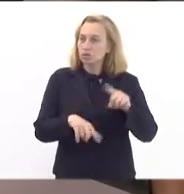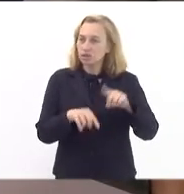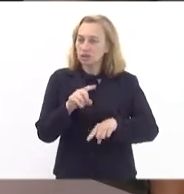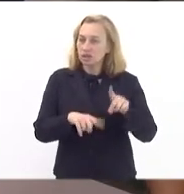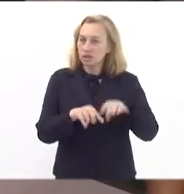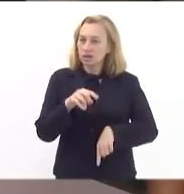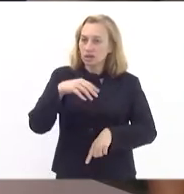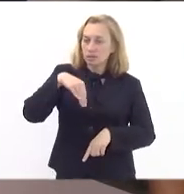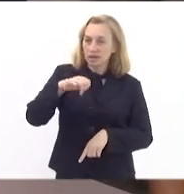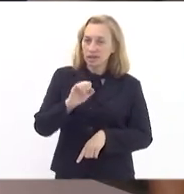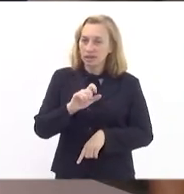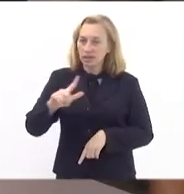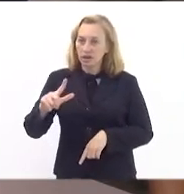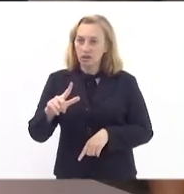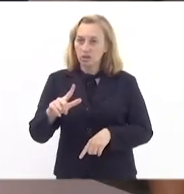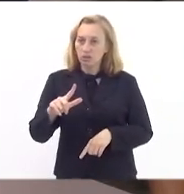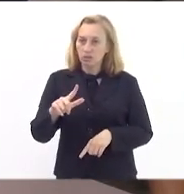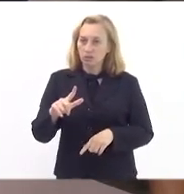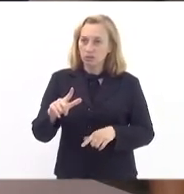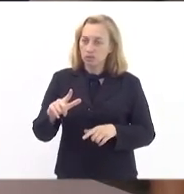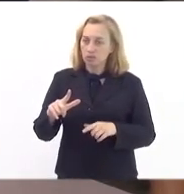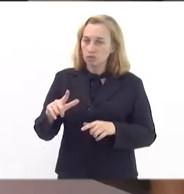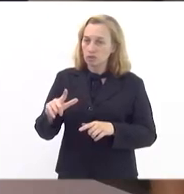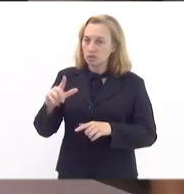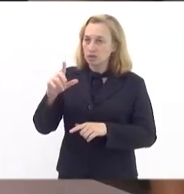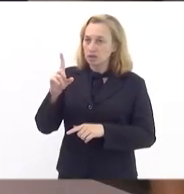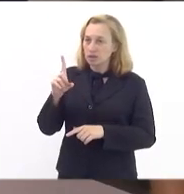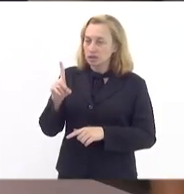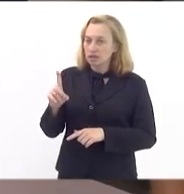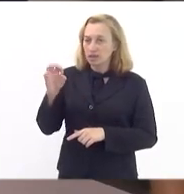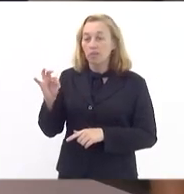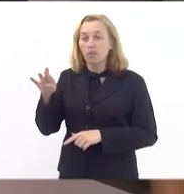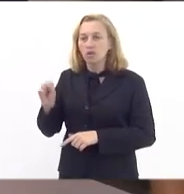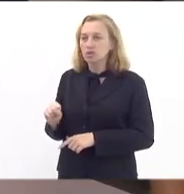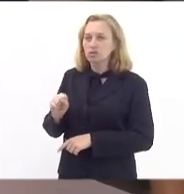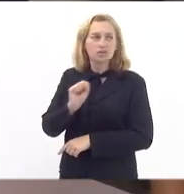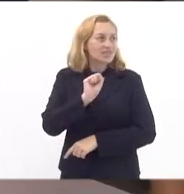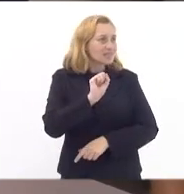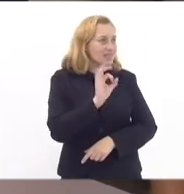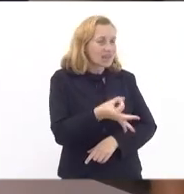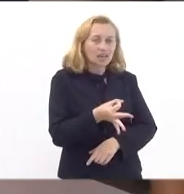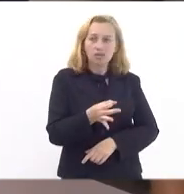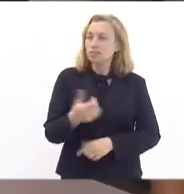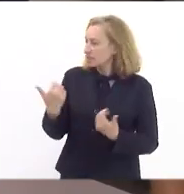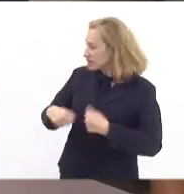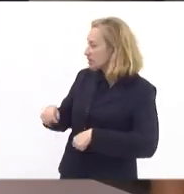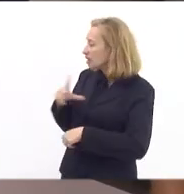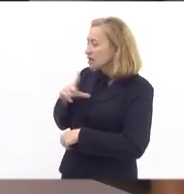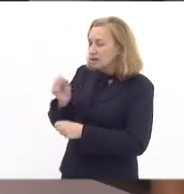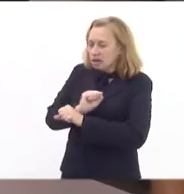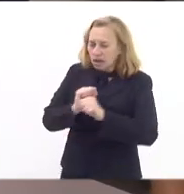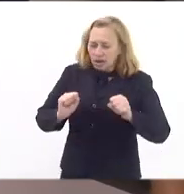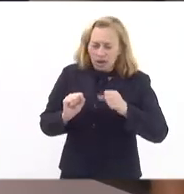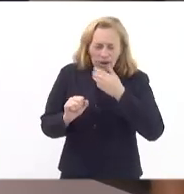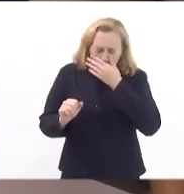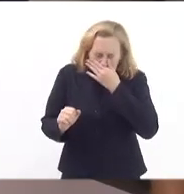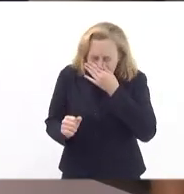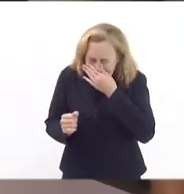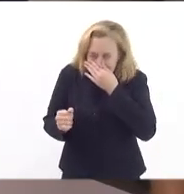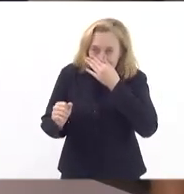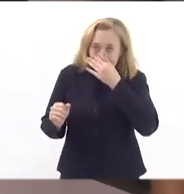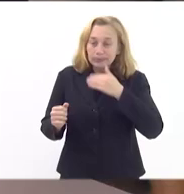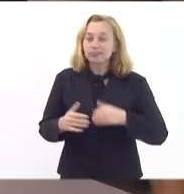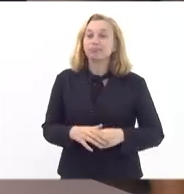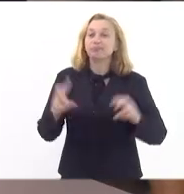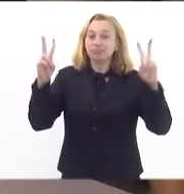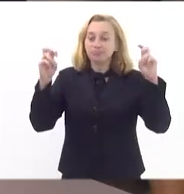metálico que esteja em seu depósito correto mas é impossível presidente que quer mas é impossível A